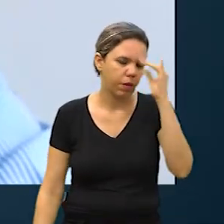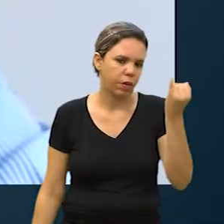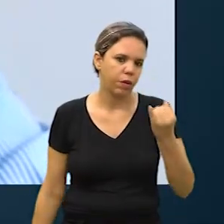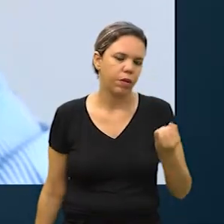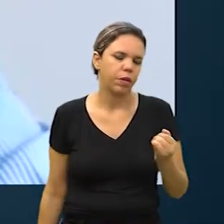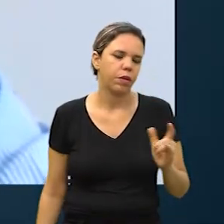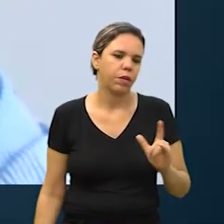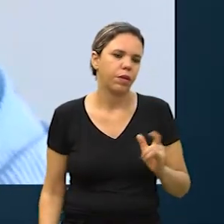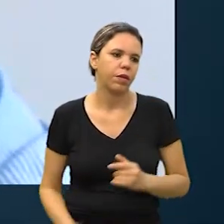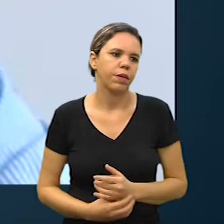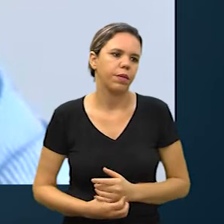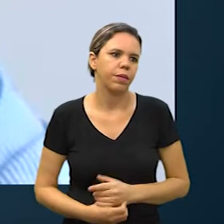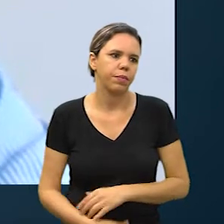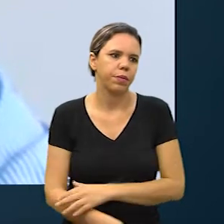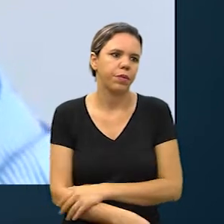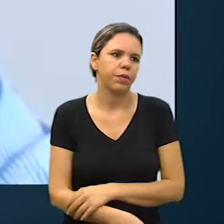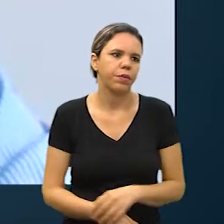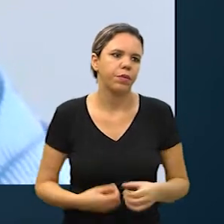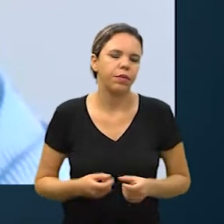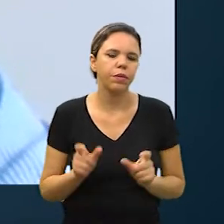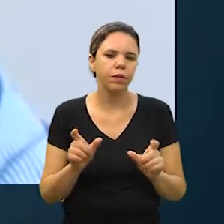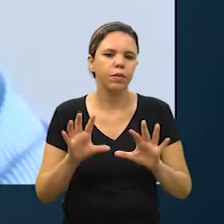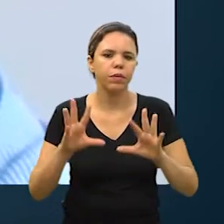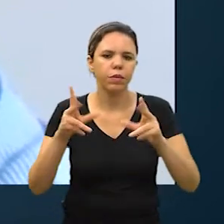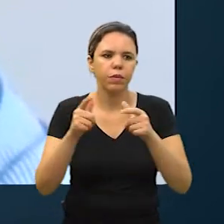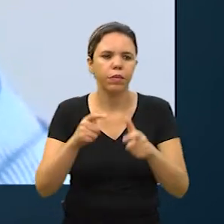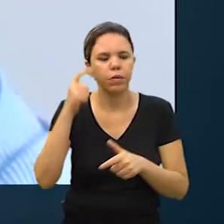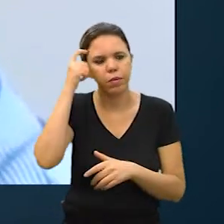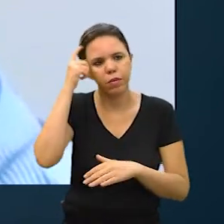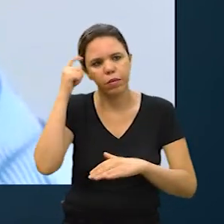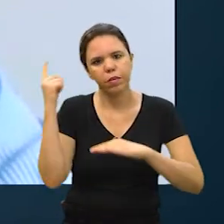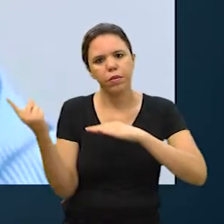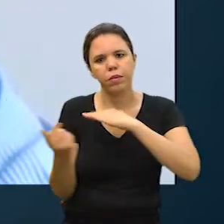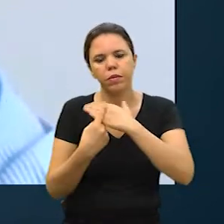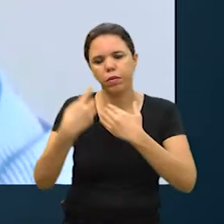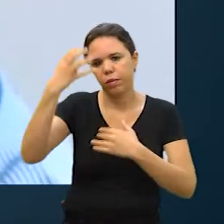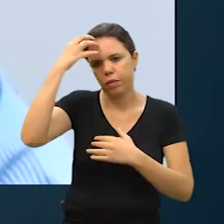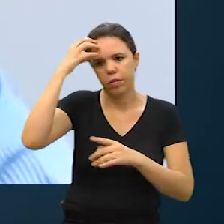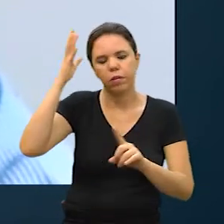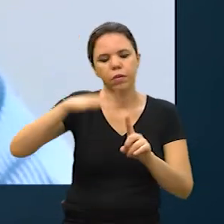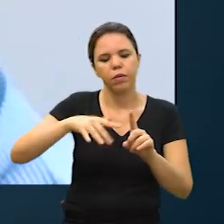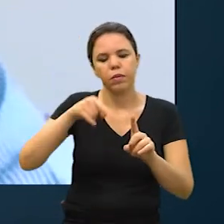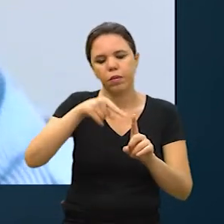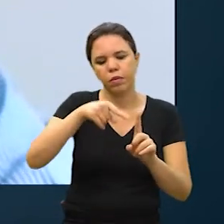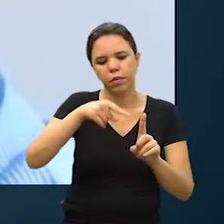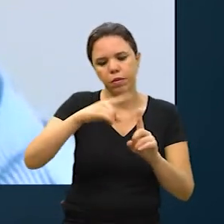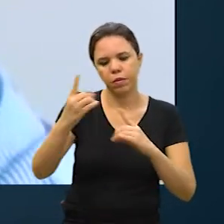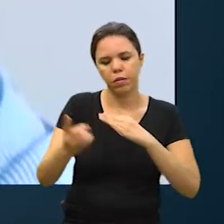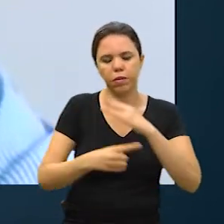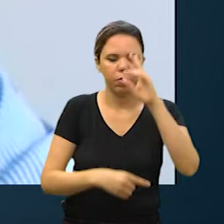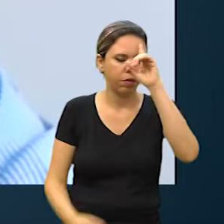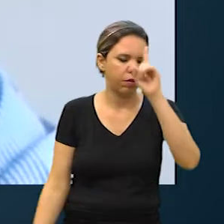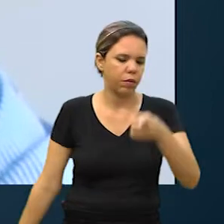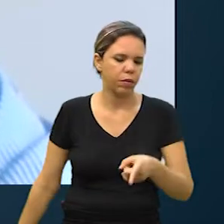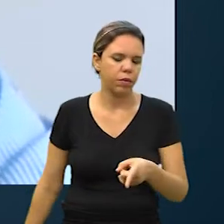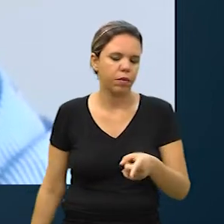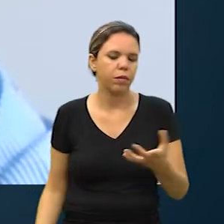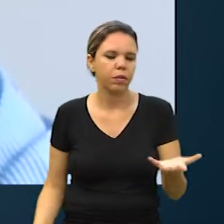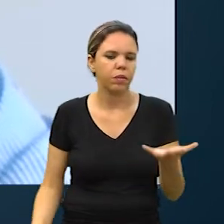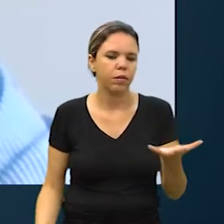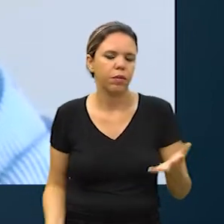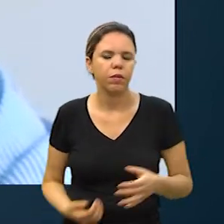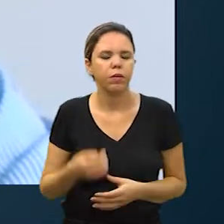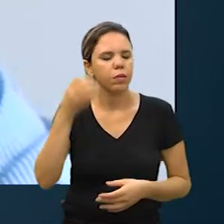fundamental, fundamental. Tem uma expressão que se usa em todo lugar, né? O cliente é rei. Então, quem manda é o cliente. O primeiro passo é saber o que o cliente